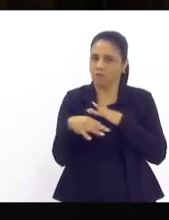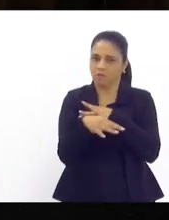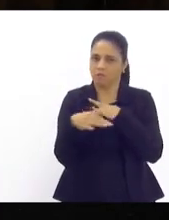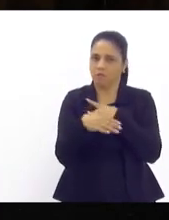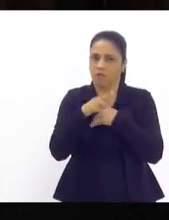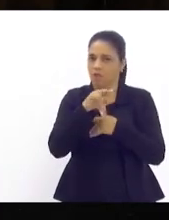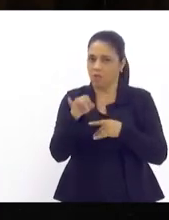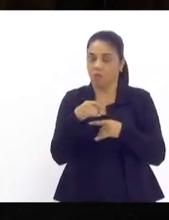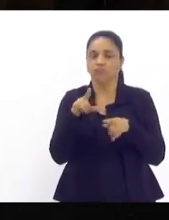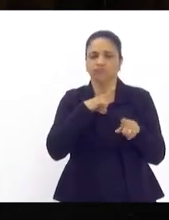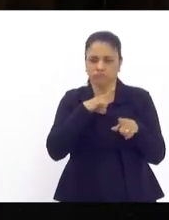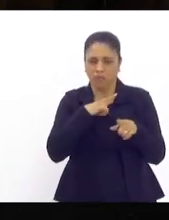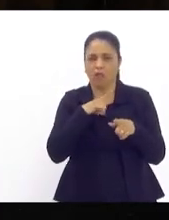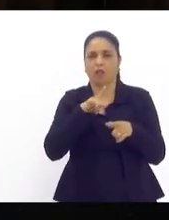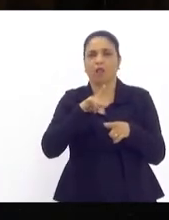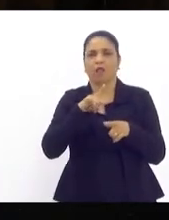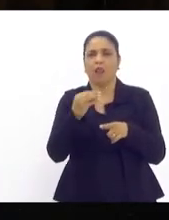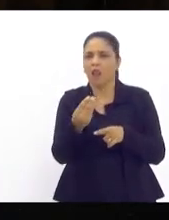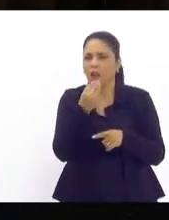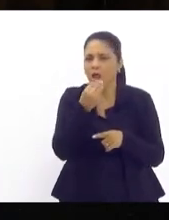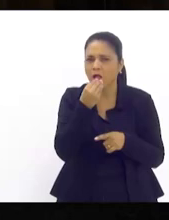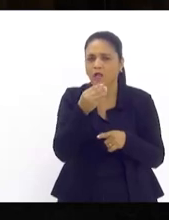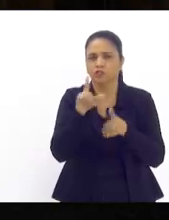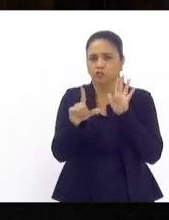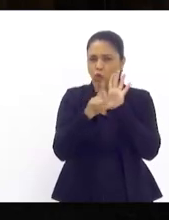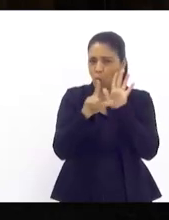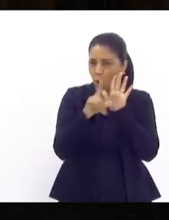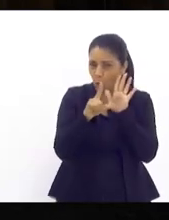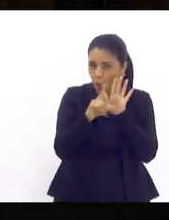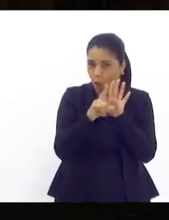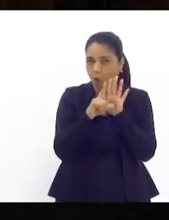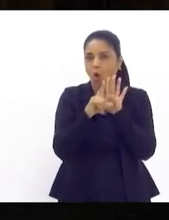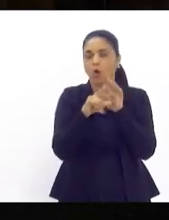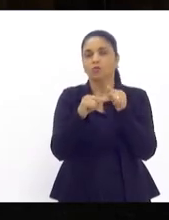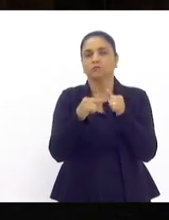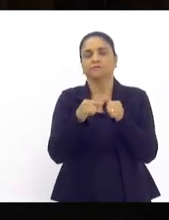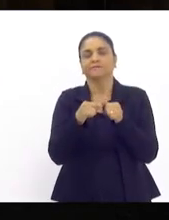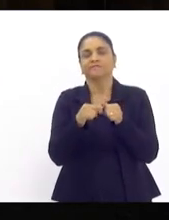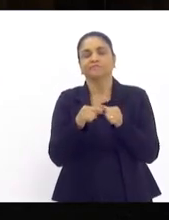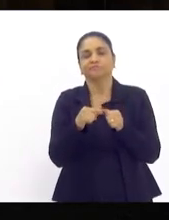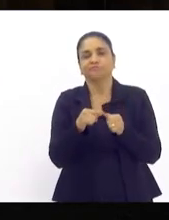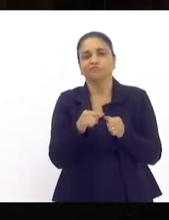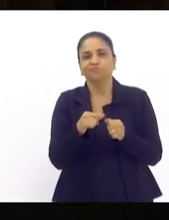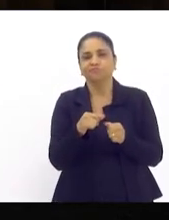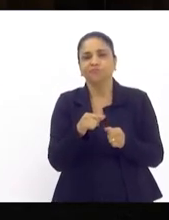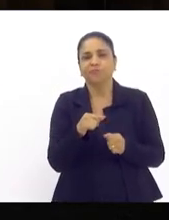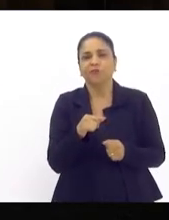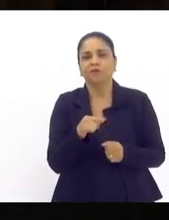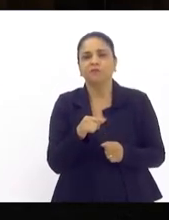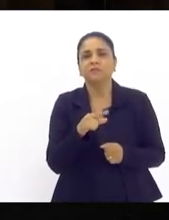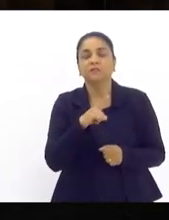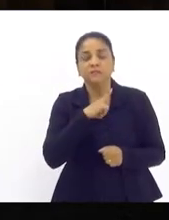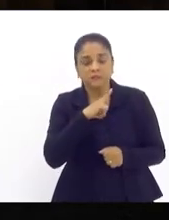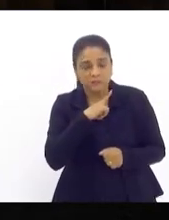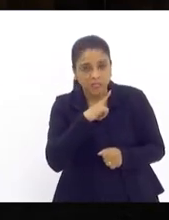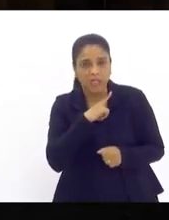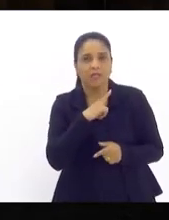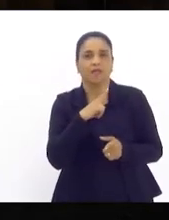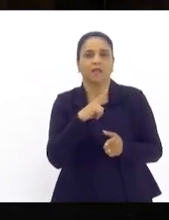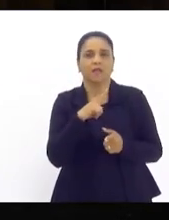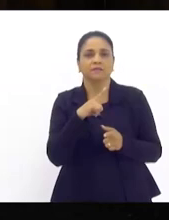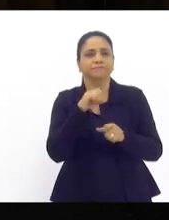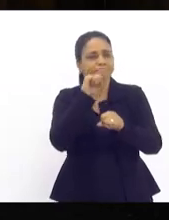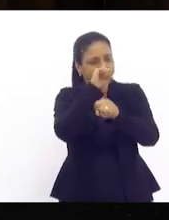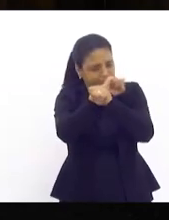lanchonetes, além daquele trabalho que nós temos em grande produção de massa agrícola, nós temos também